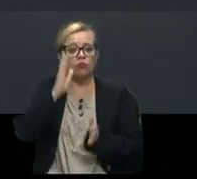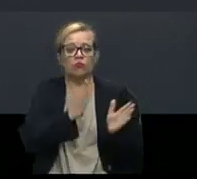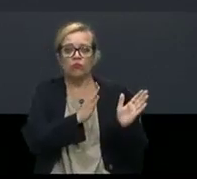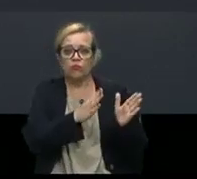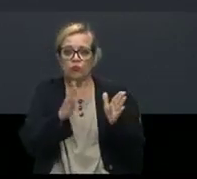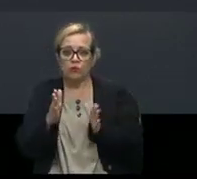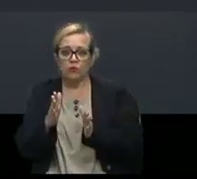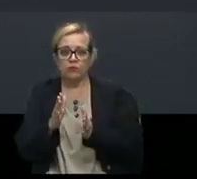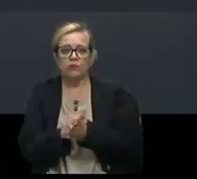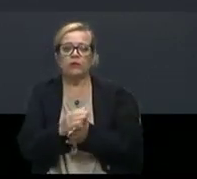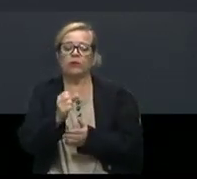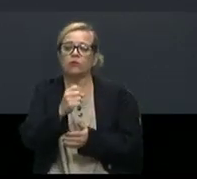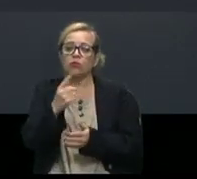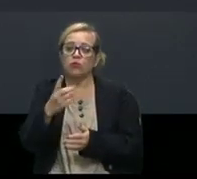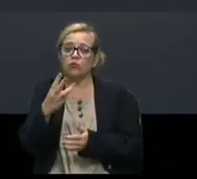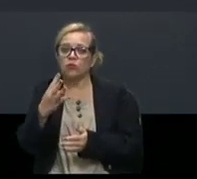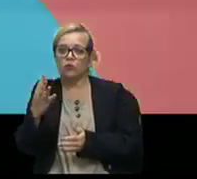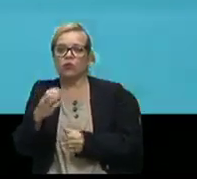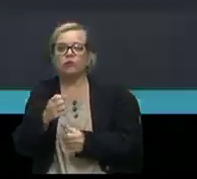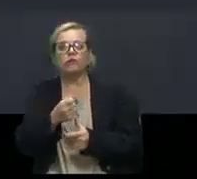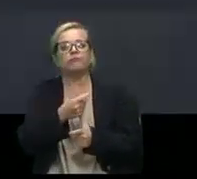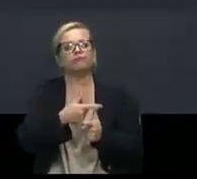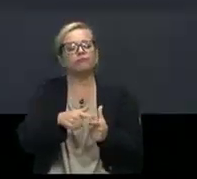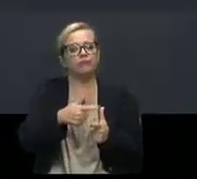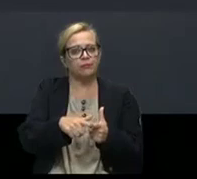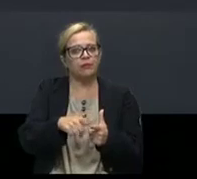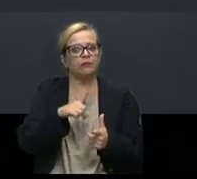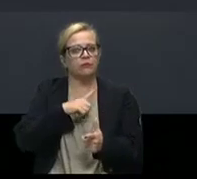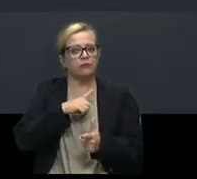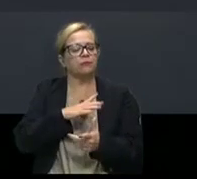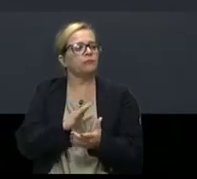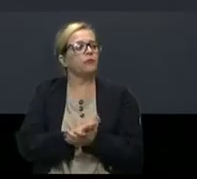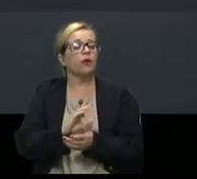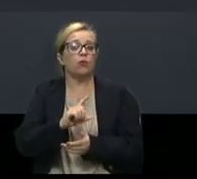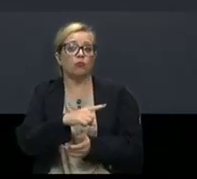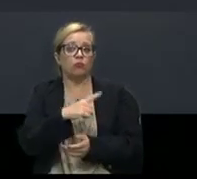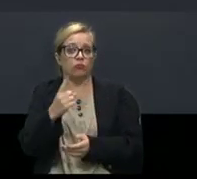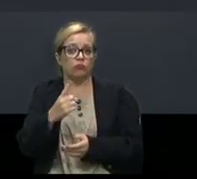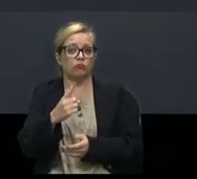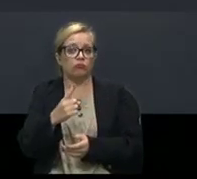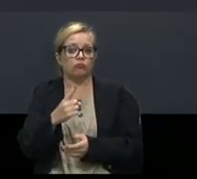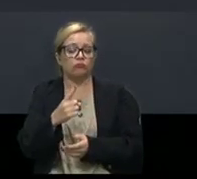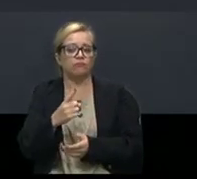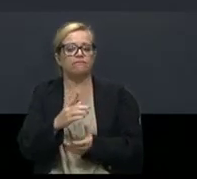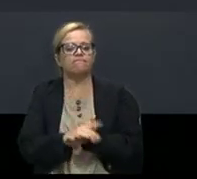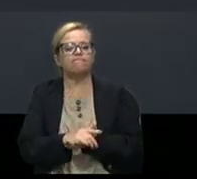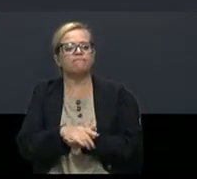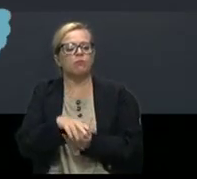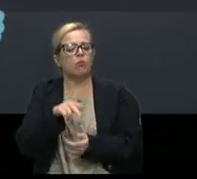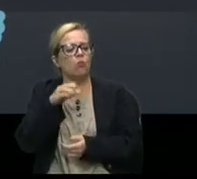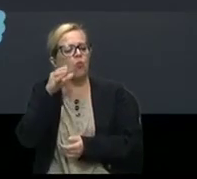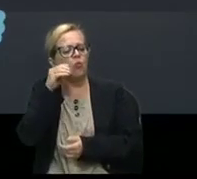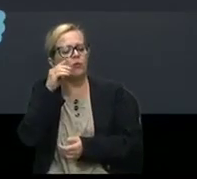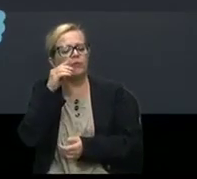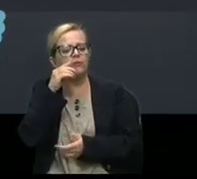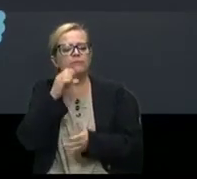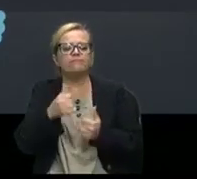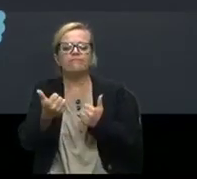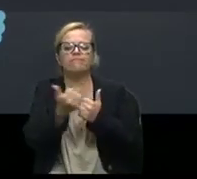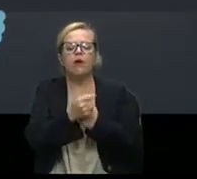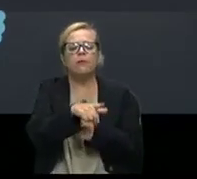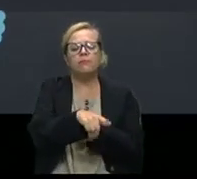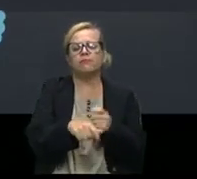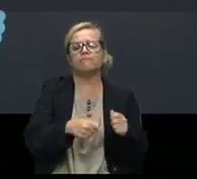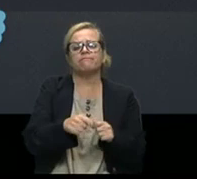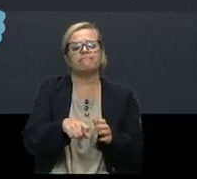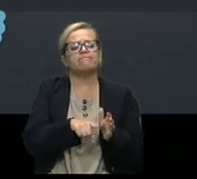das situações problema desta unidade. Na SP1, você se colocou no lugar de um funcionário da empresa M, que